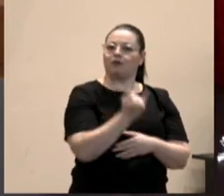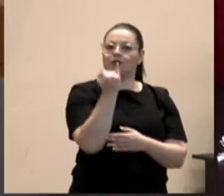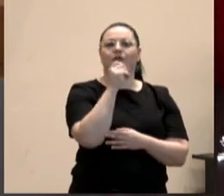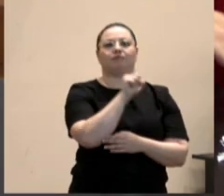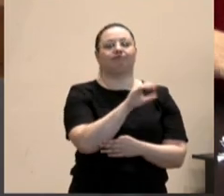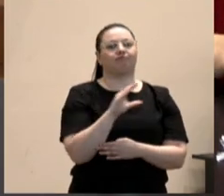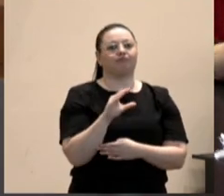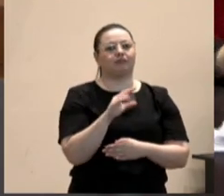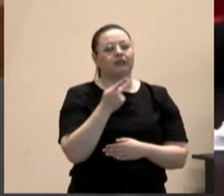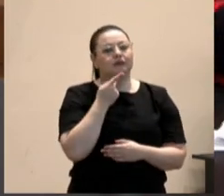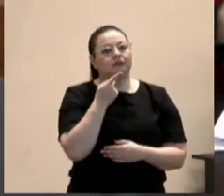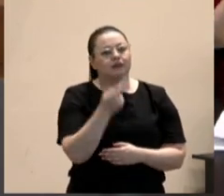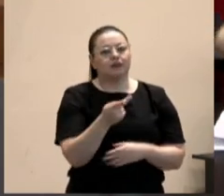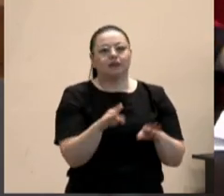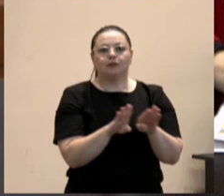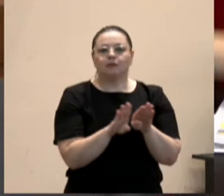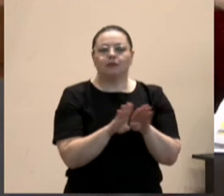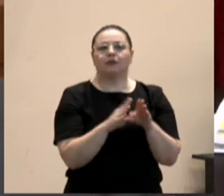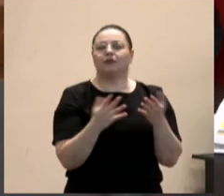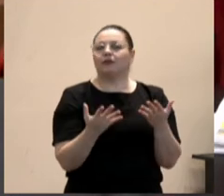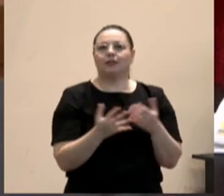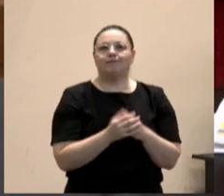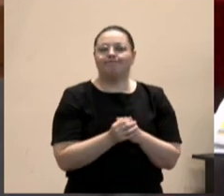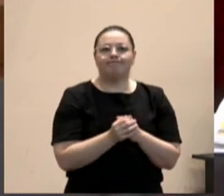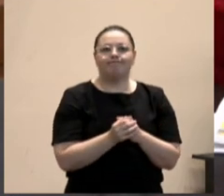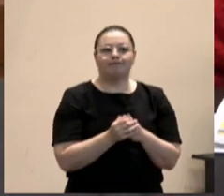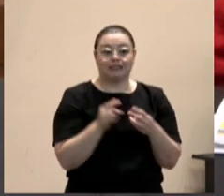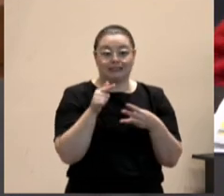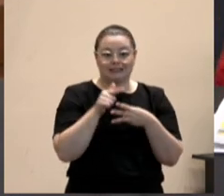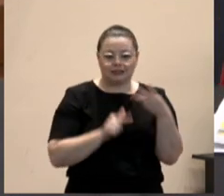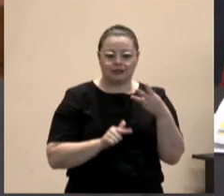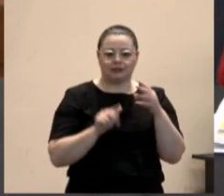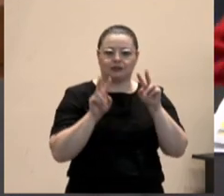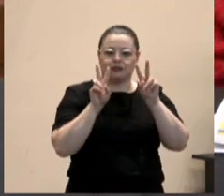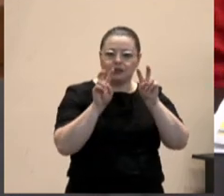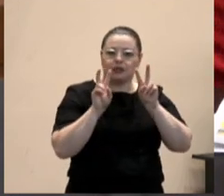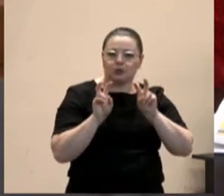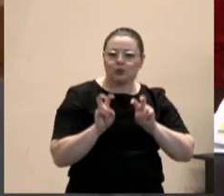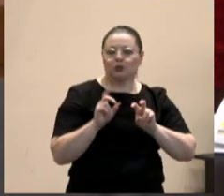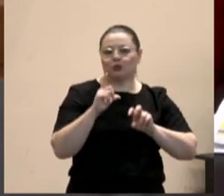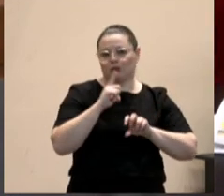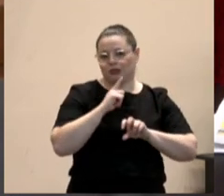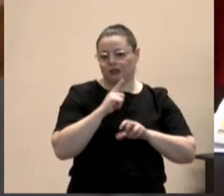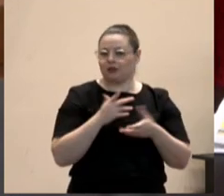que esses 3 temas que estão colocados aqui,